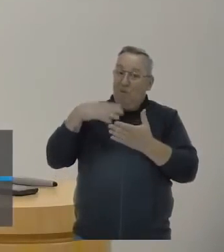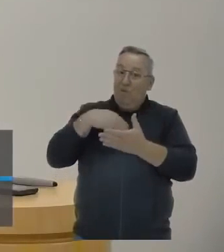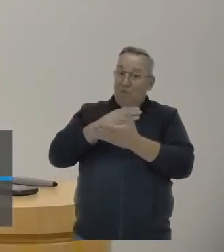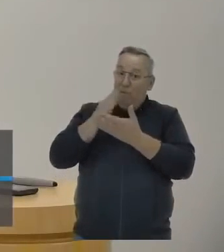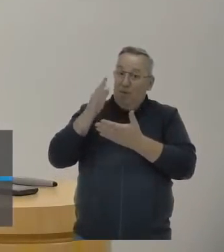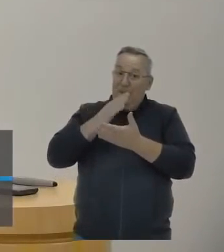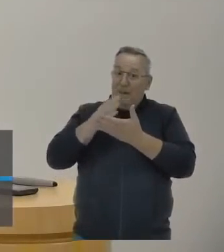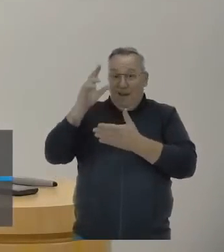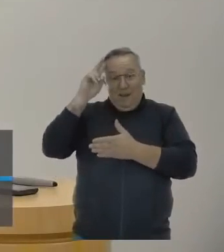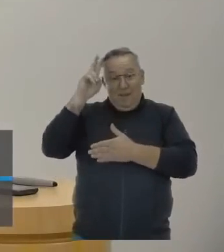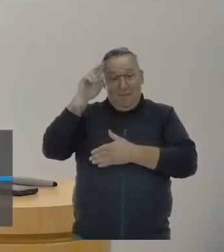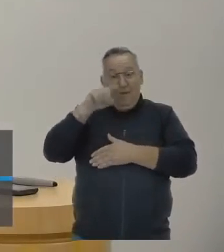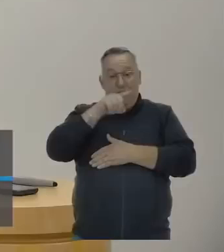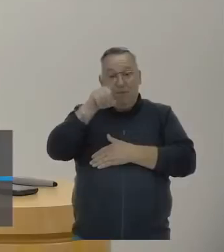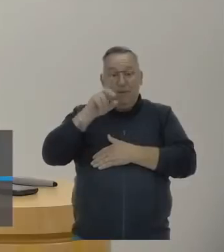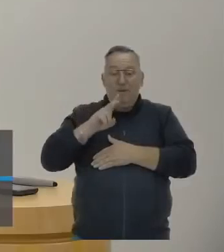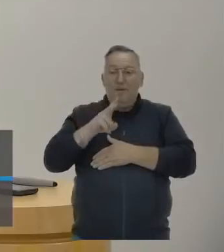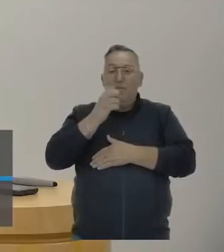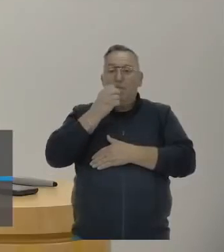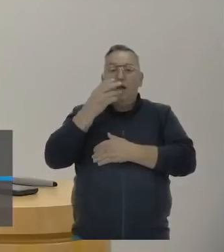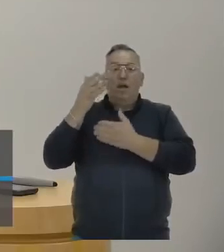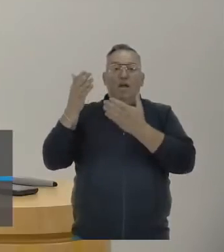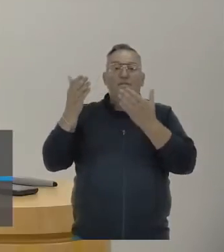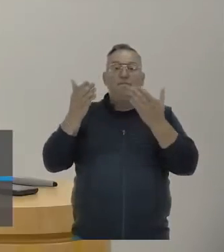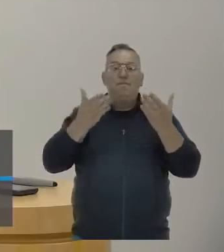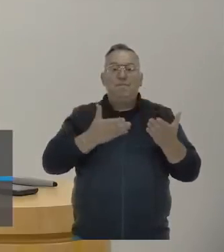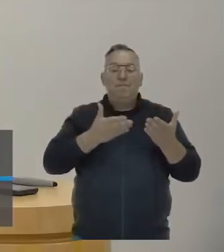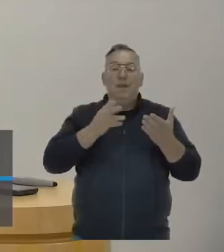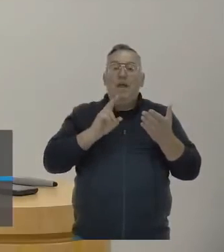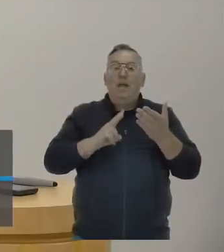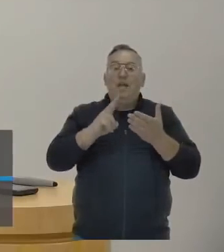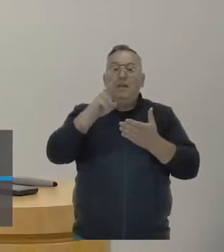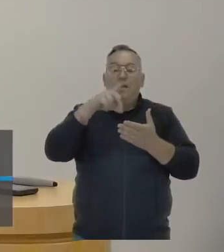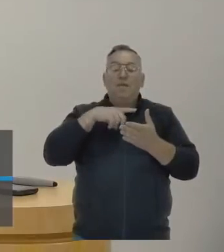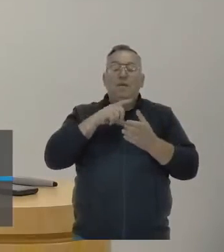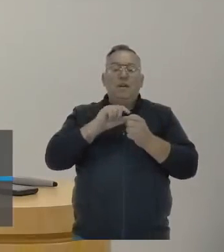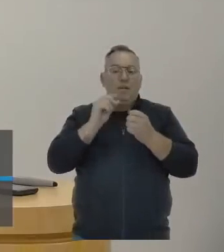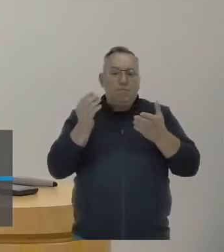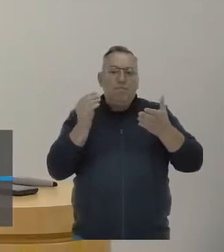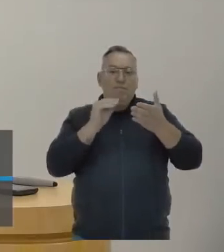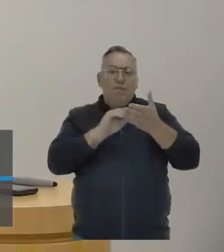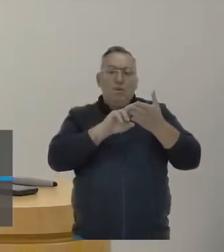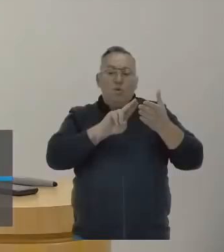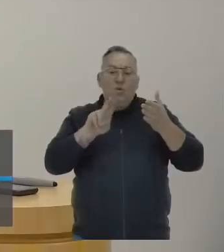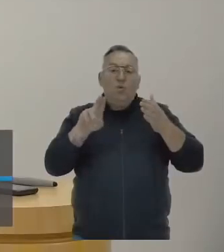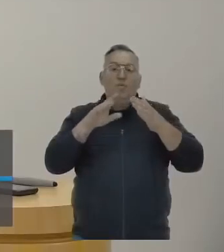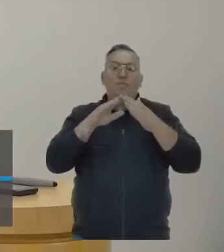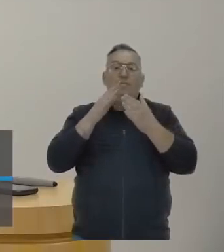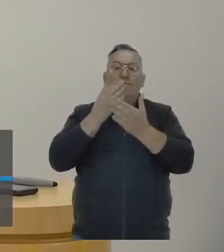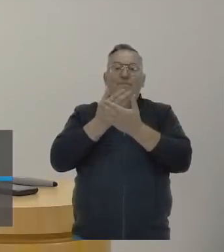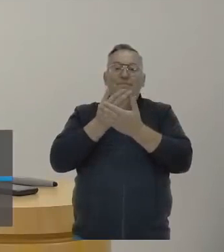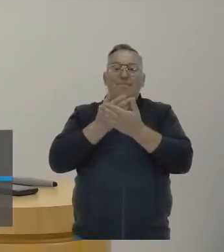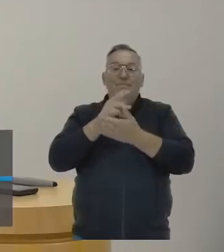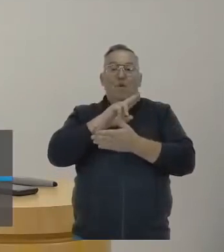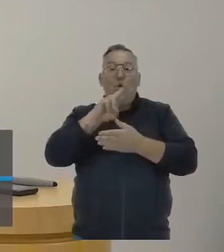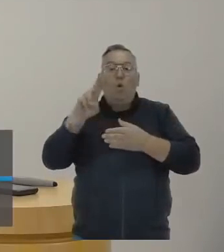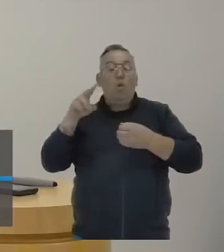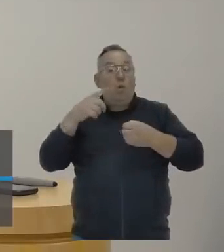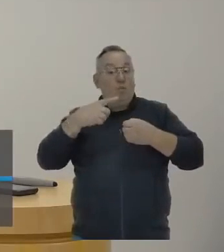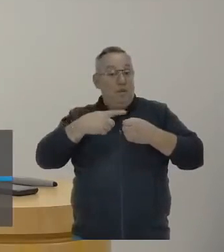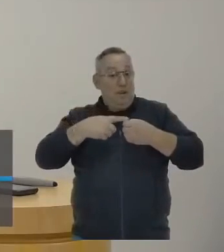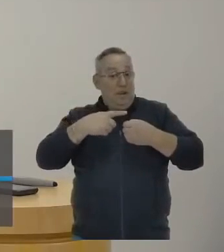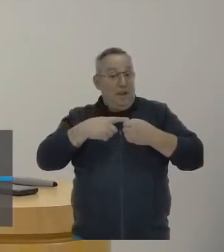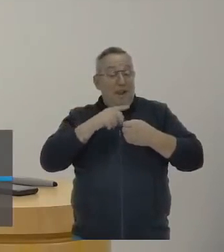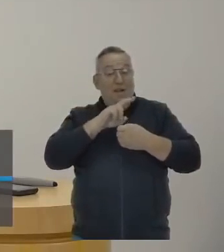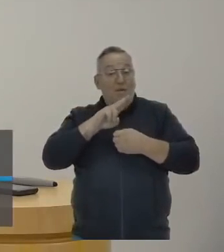começar, Lembrando que vocês são sempre muito bem-vindos. Sempre que der, coloque aí o nomezinho da escola, o nome da cidade, o